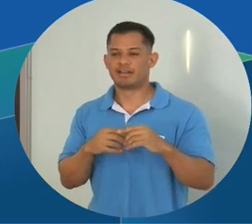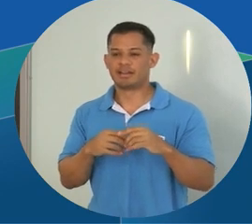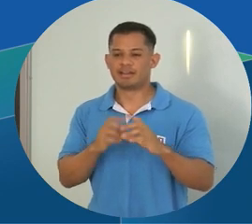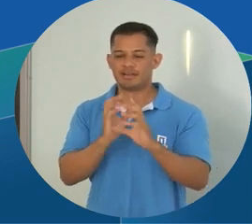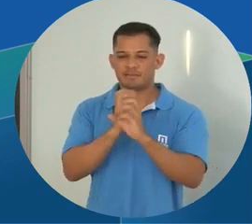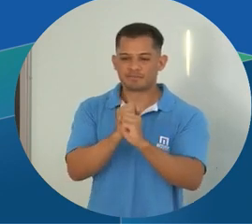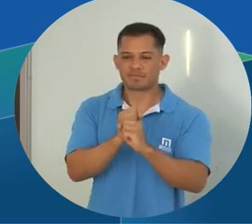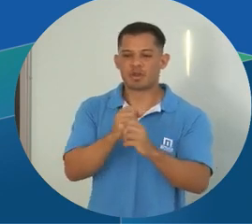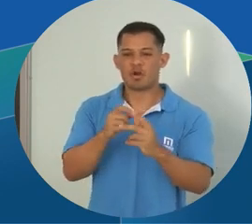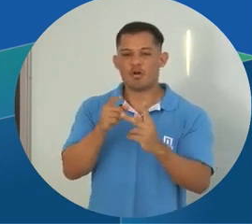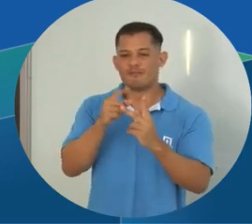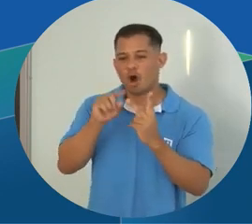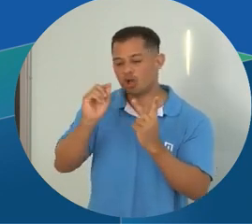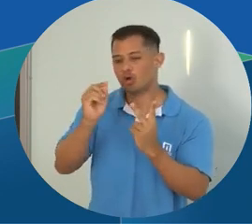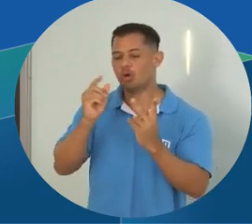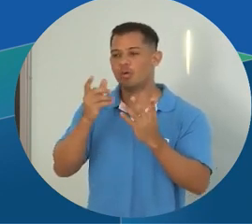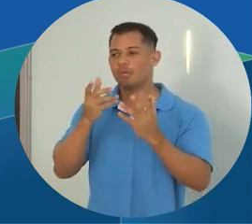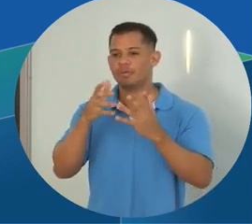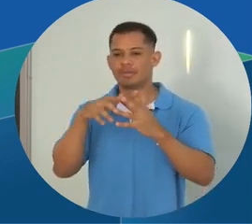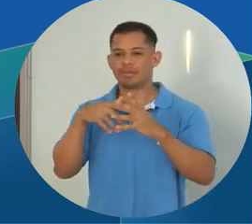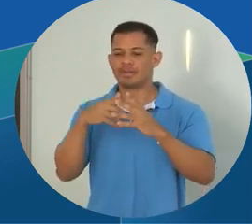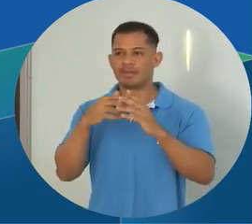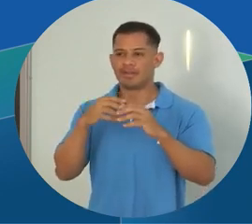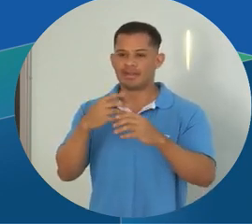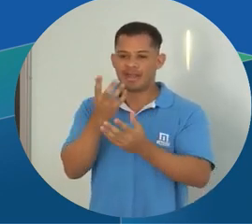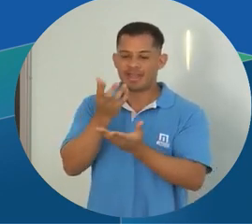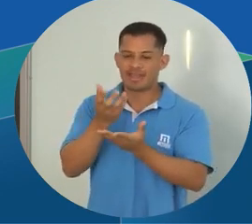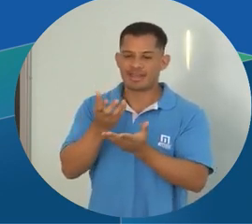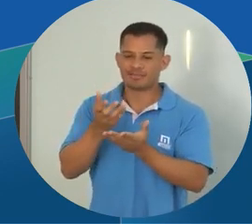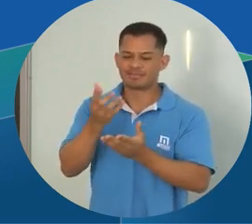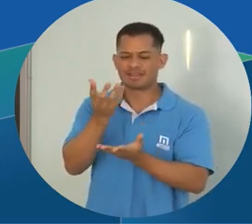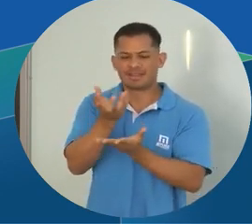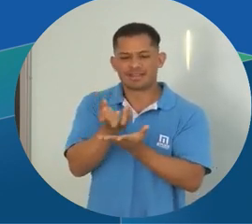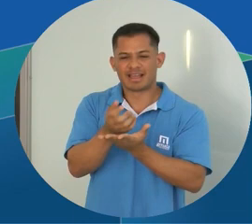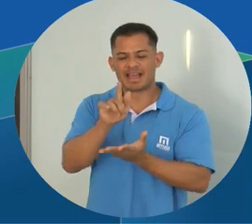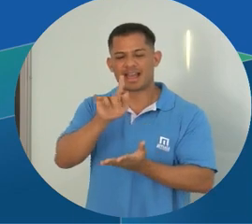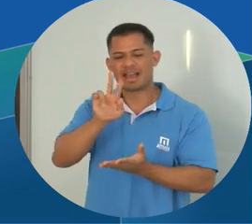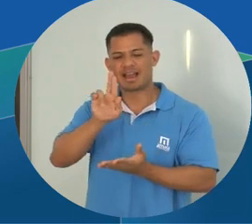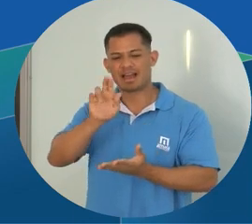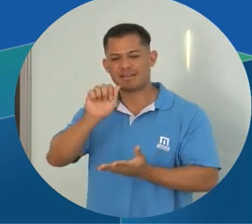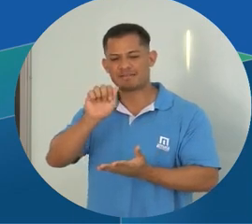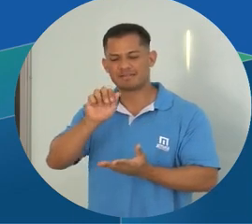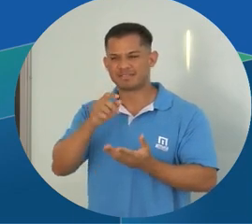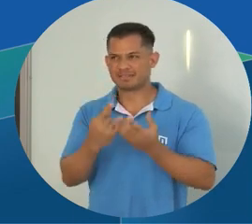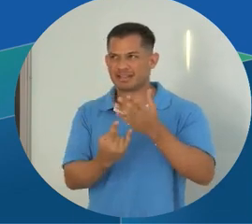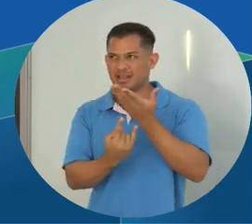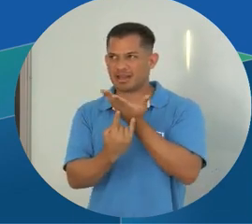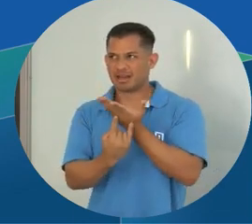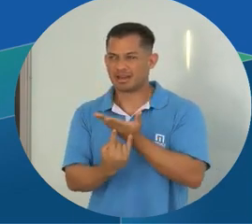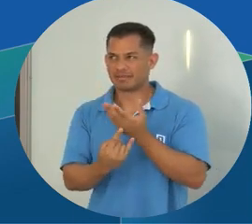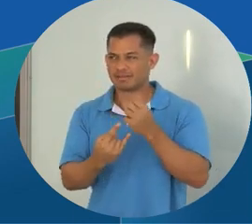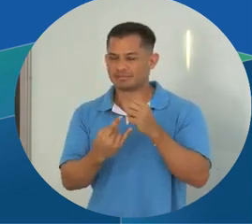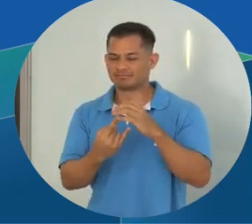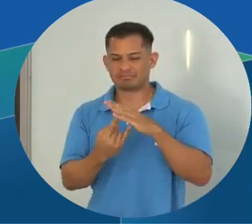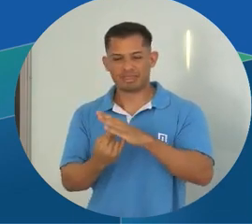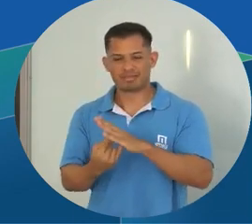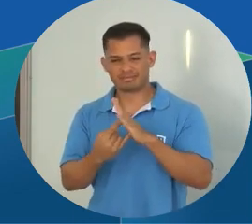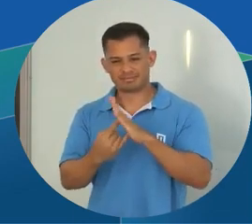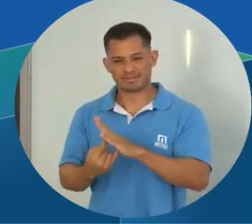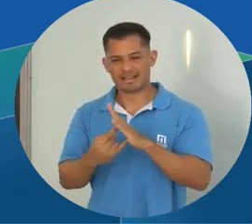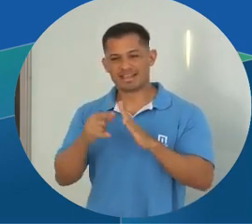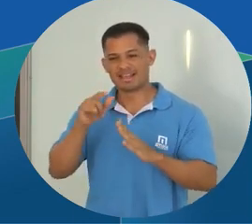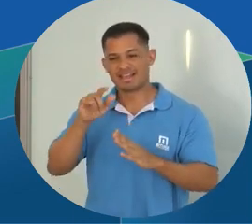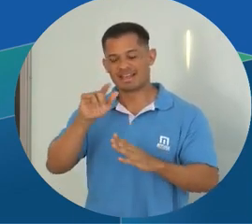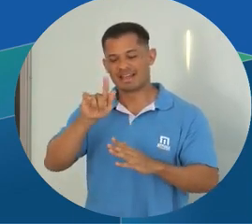né, o centro de gravidade da estrutura, para as verificações de estabilidade. Mais